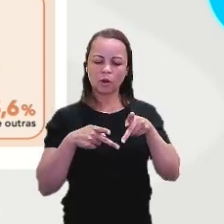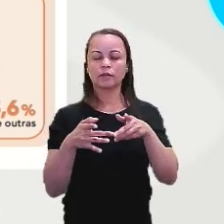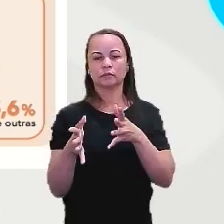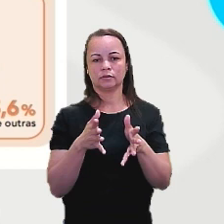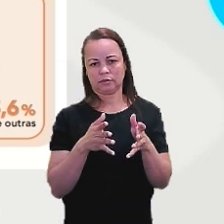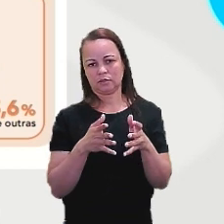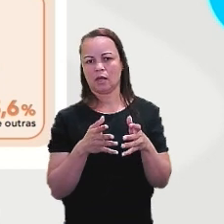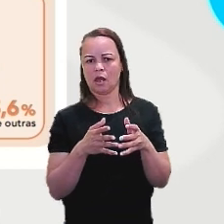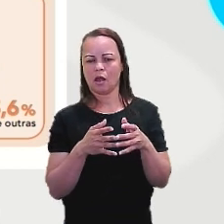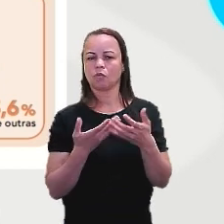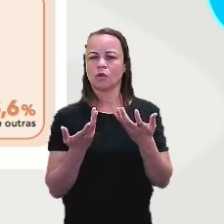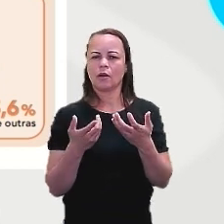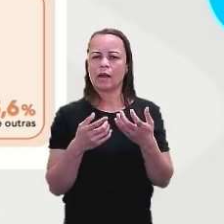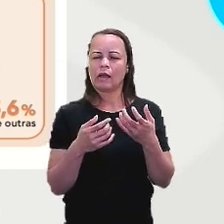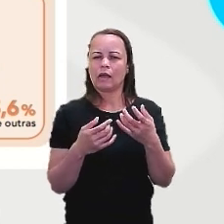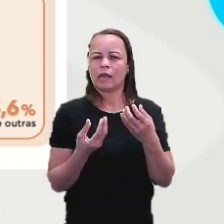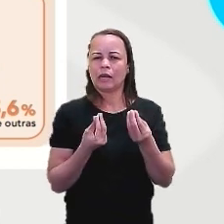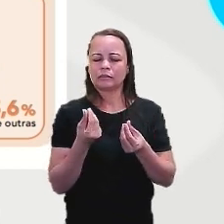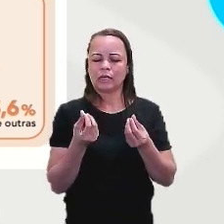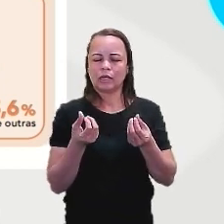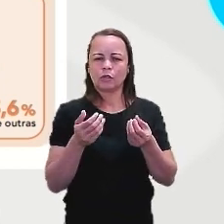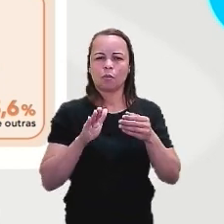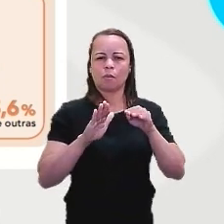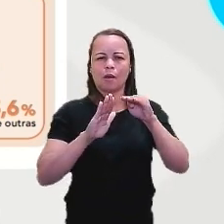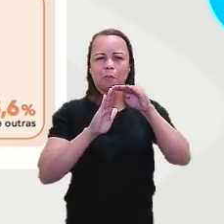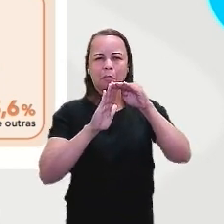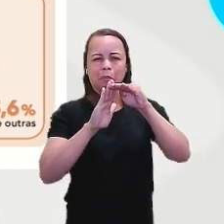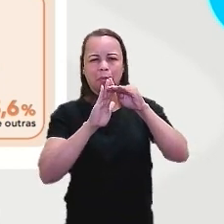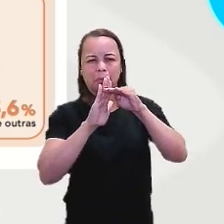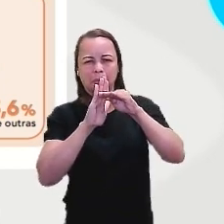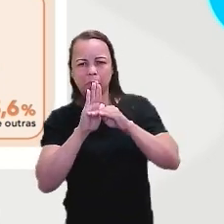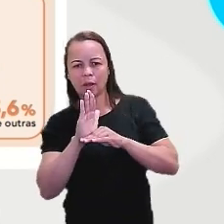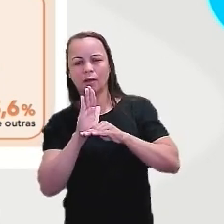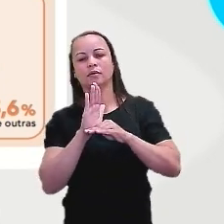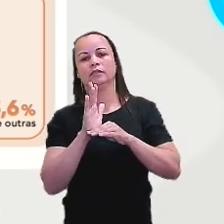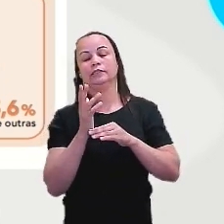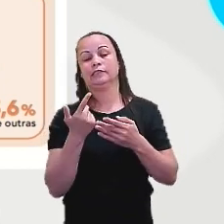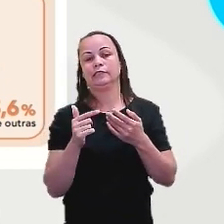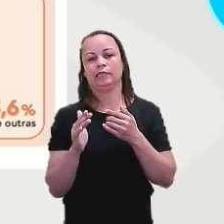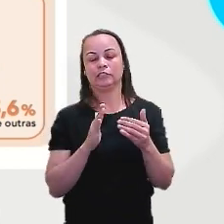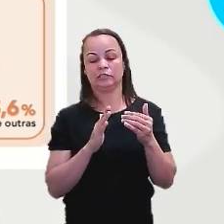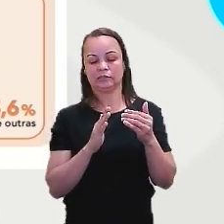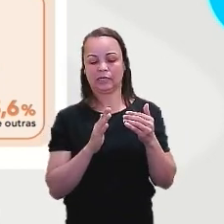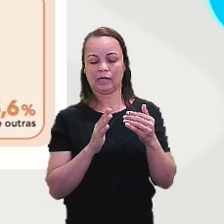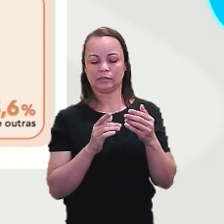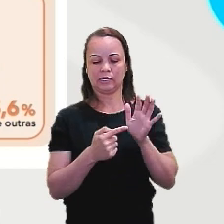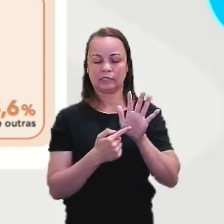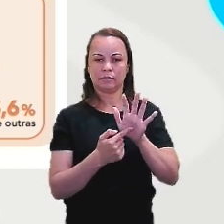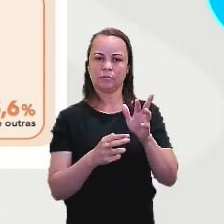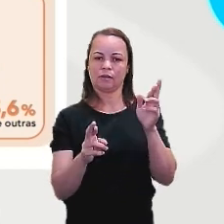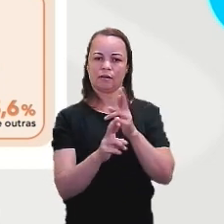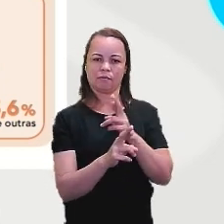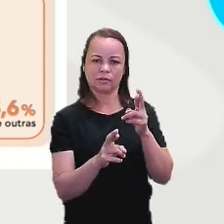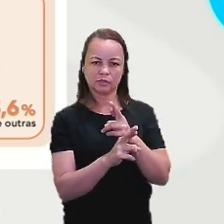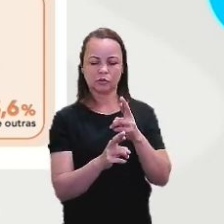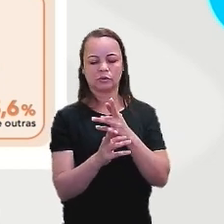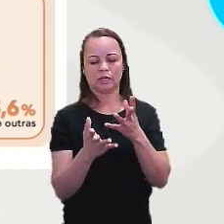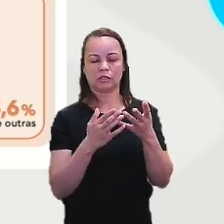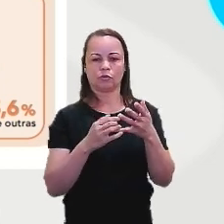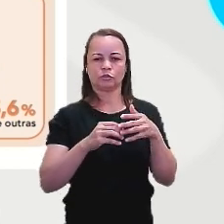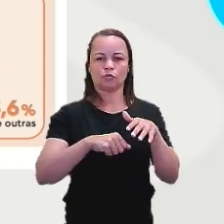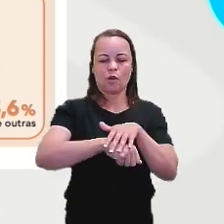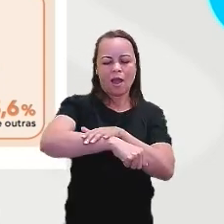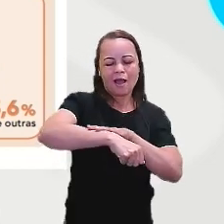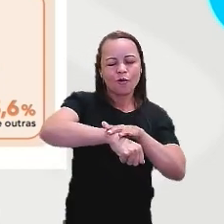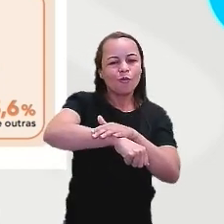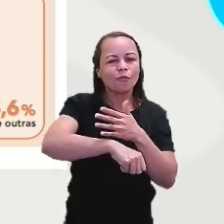com uma desigualdade que está diretamente relacionada à sua cor de pele, à